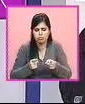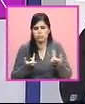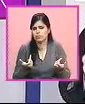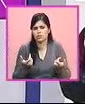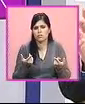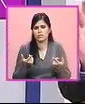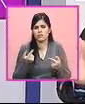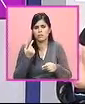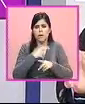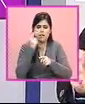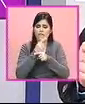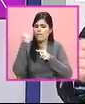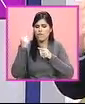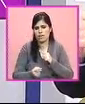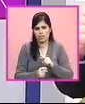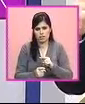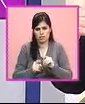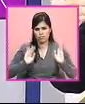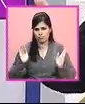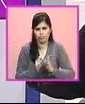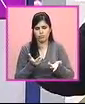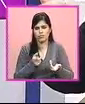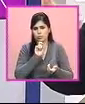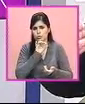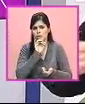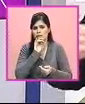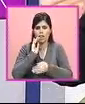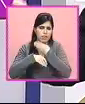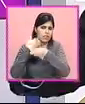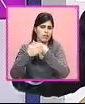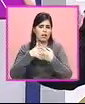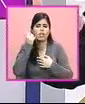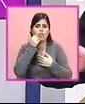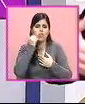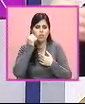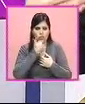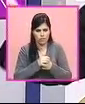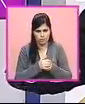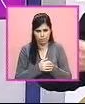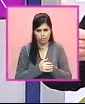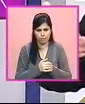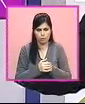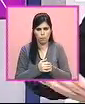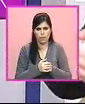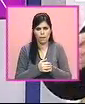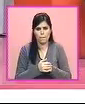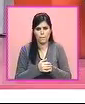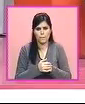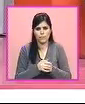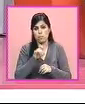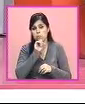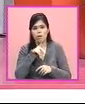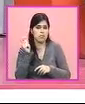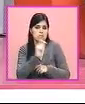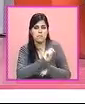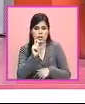curto, mas que é o suficiente para diminuir a probabilidade da pessoa ter aquela complicação que é a dor prolongada que pode durar meses,